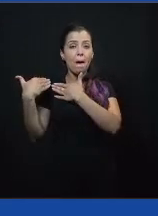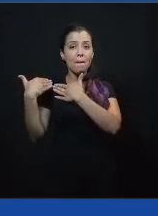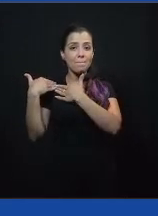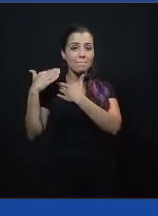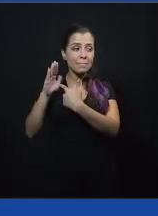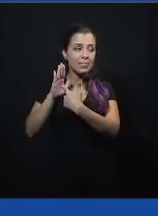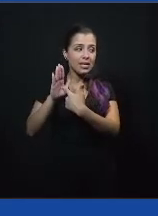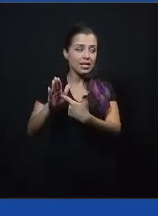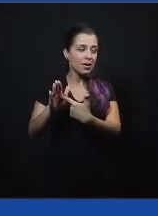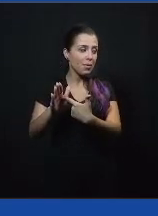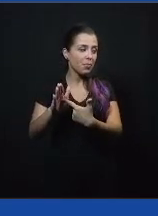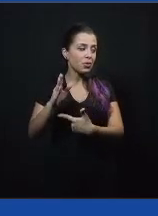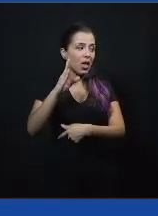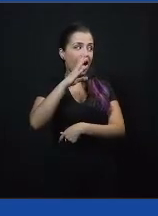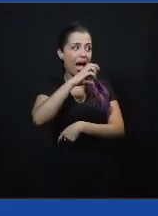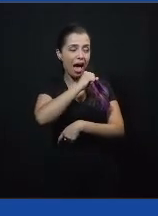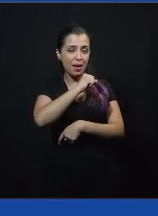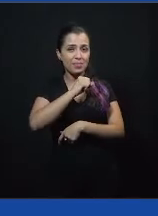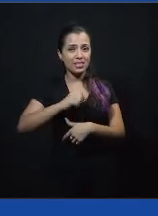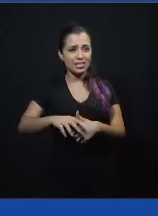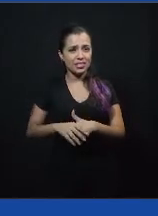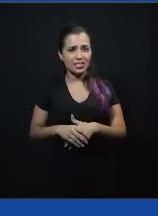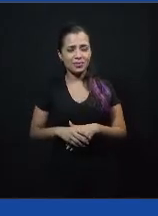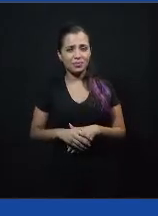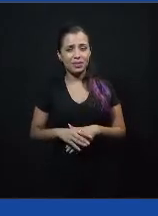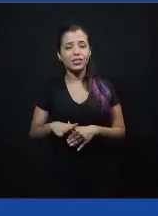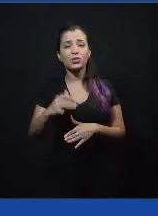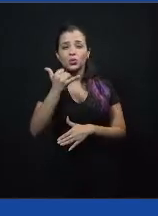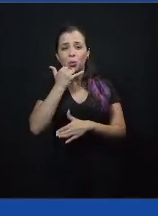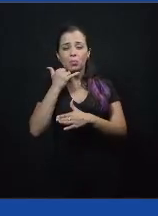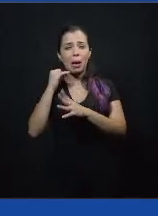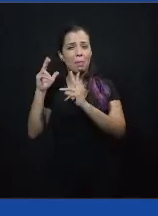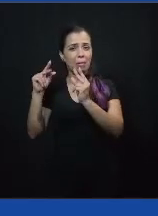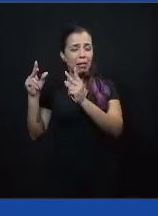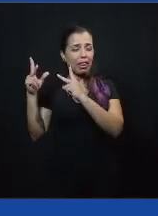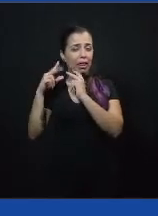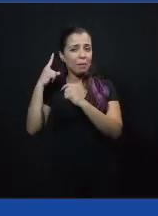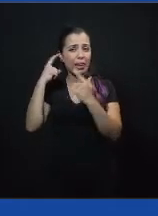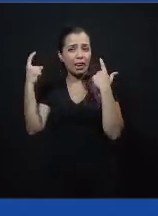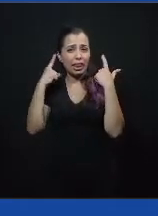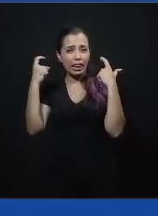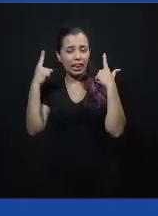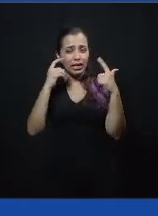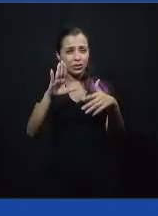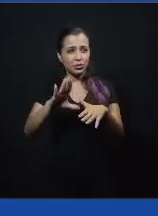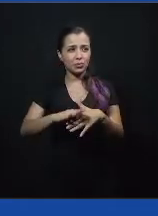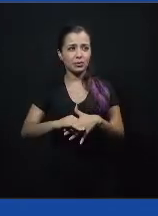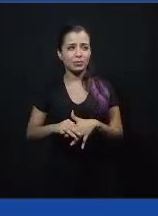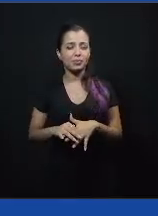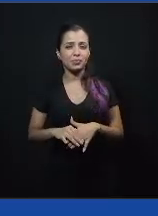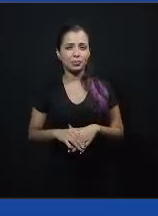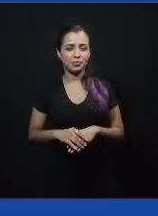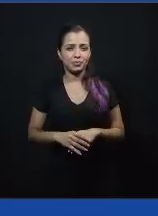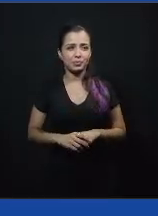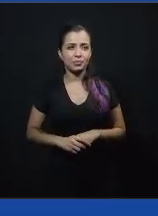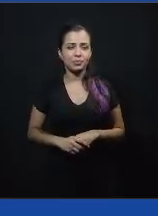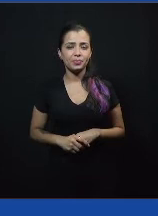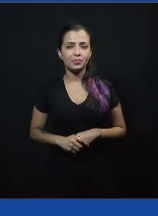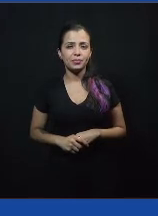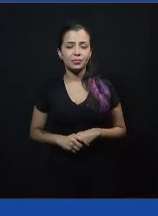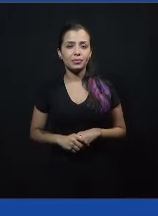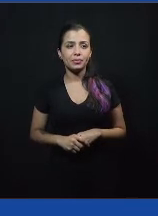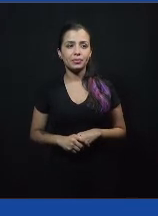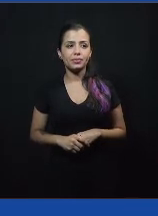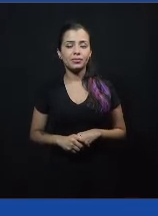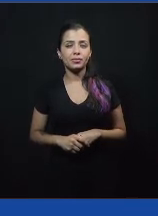que a gente não Conseguiu alcançar né com projeto dos a g como ser falou só Vanessa faz parte do Instituto